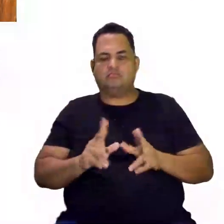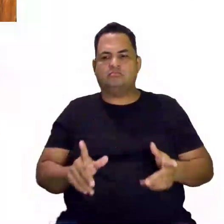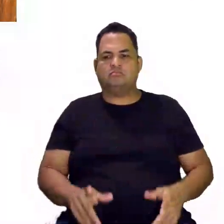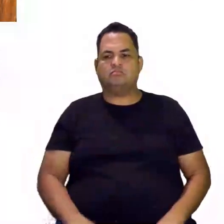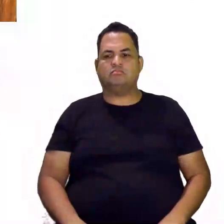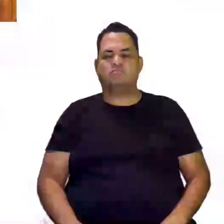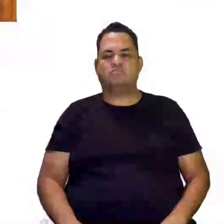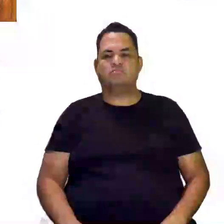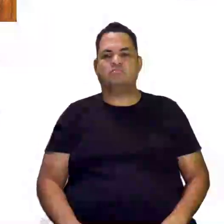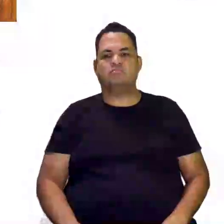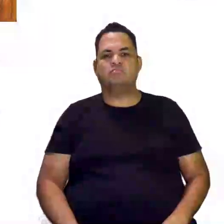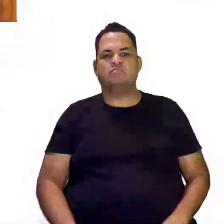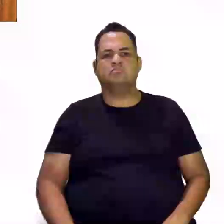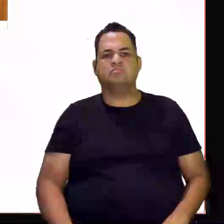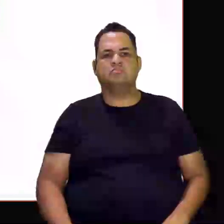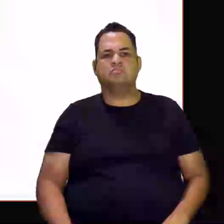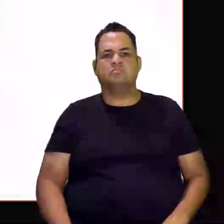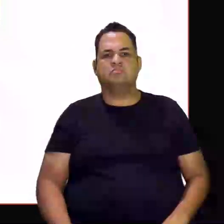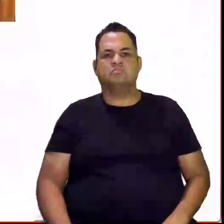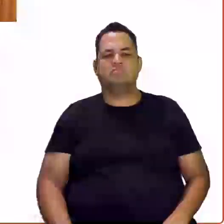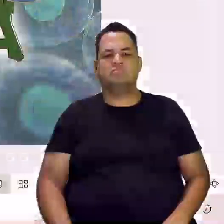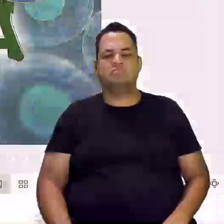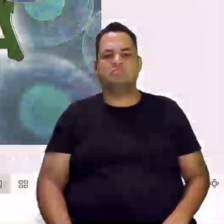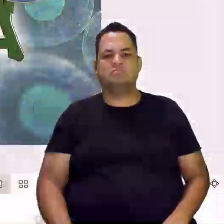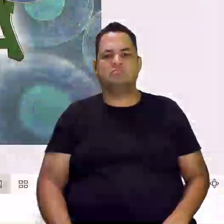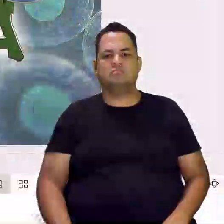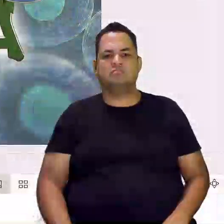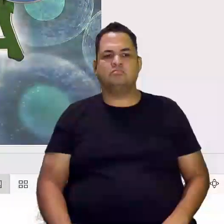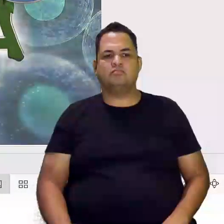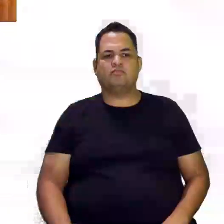bom? Deixa eu pegar a canetinha aqui.